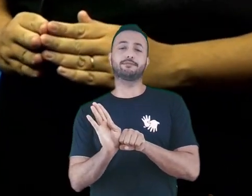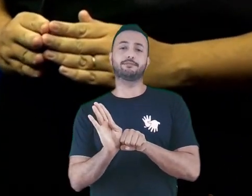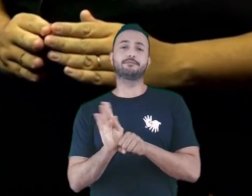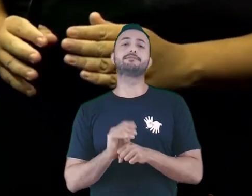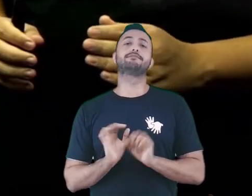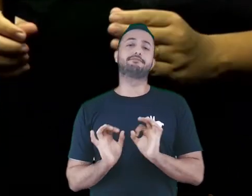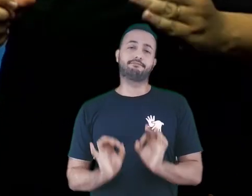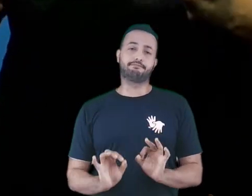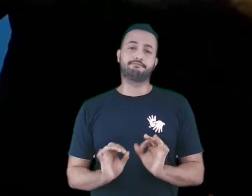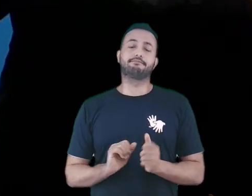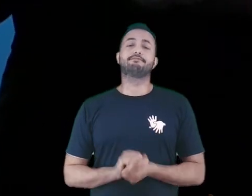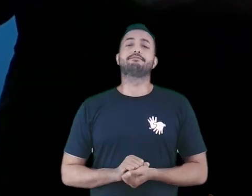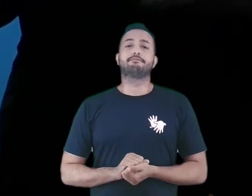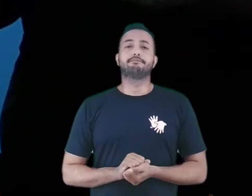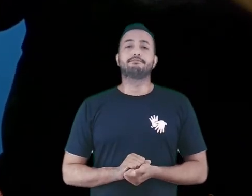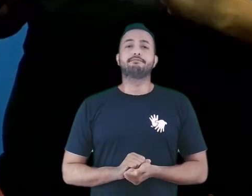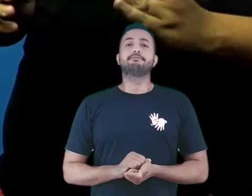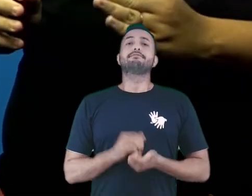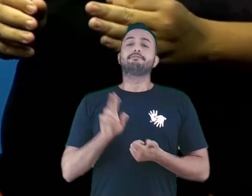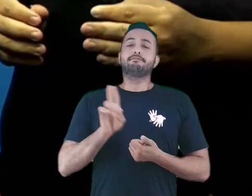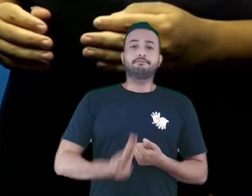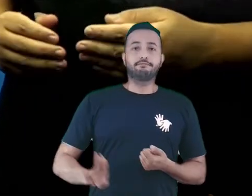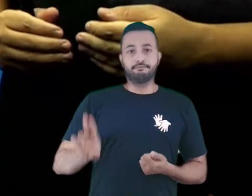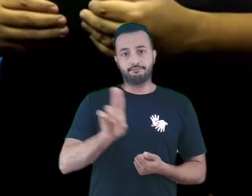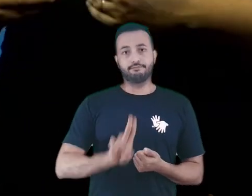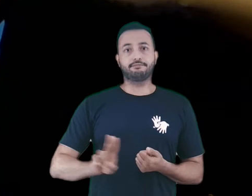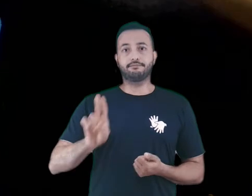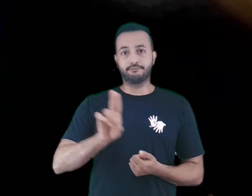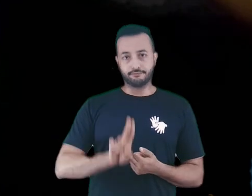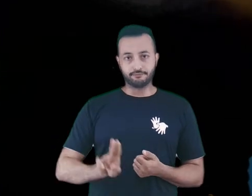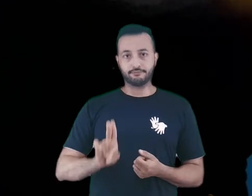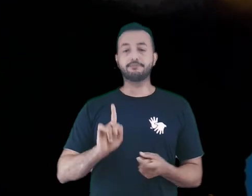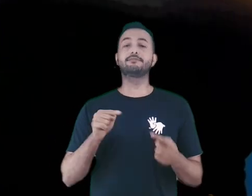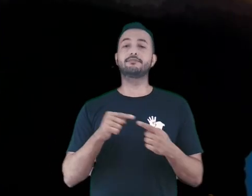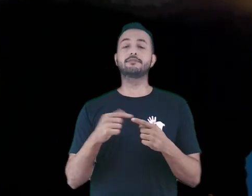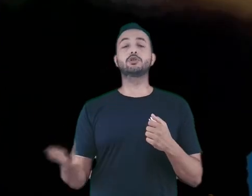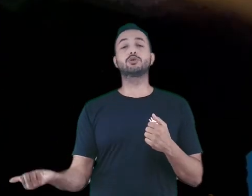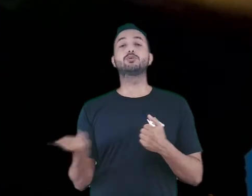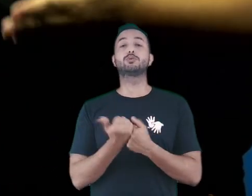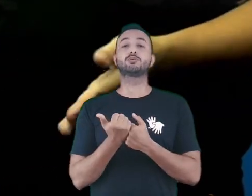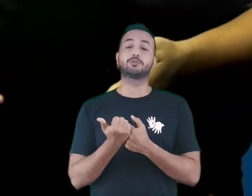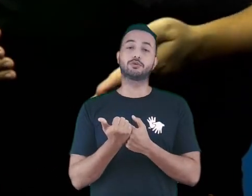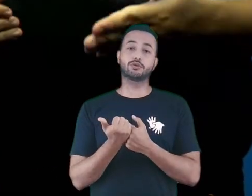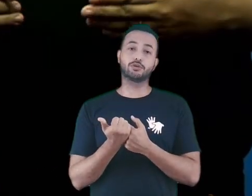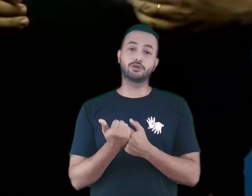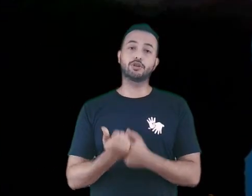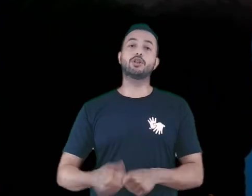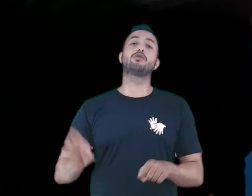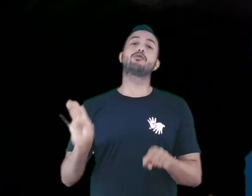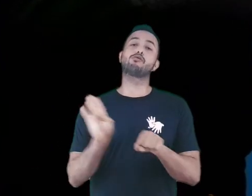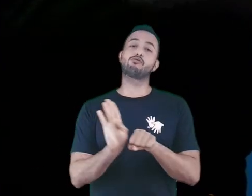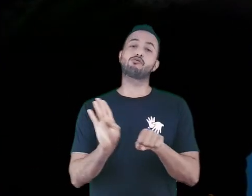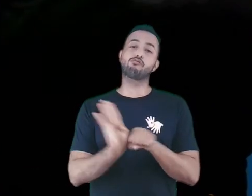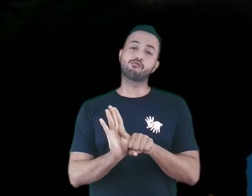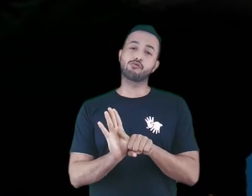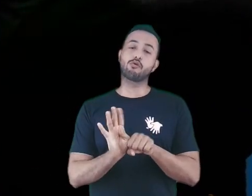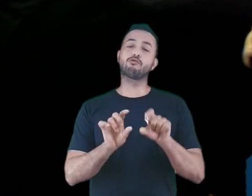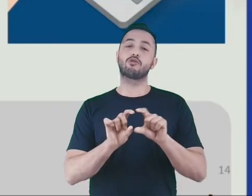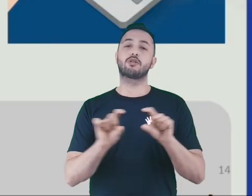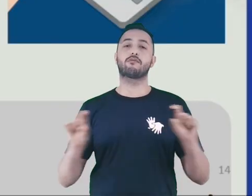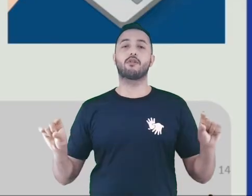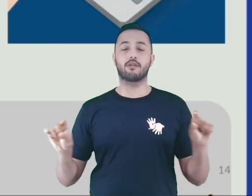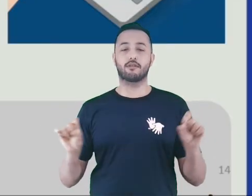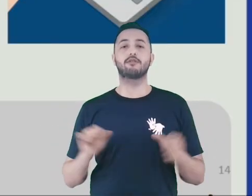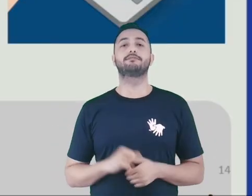substantivos, certo? Eles são utilizados para substituir o substantivo de uma